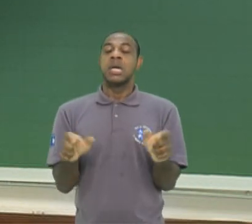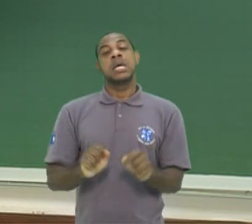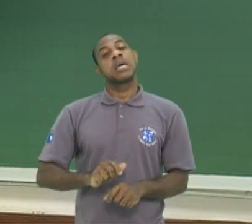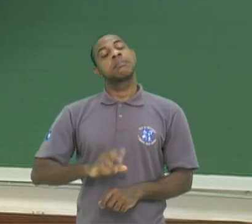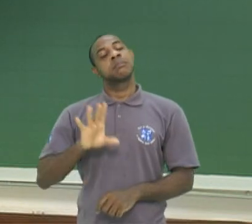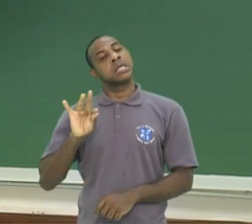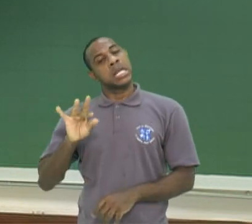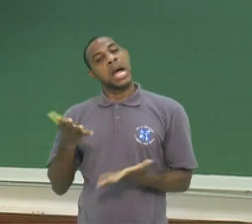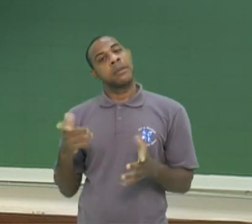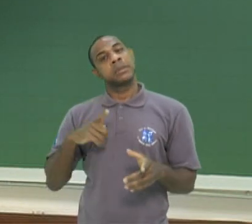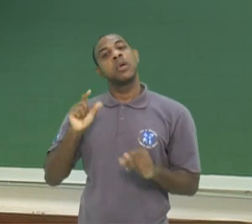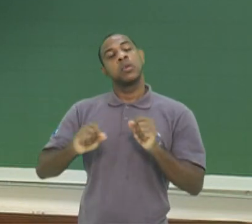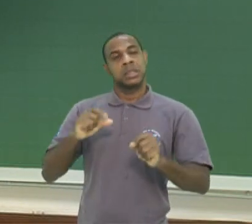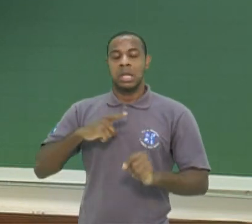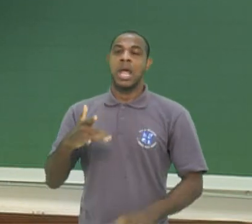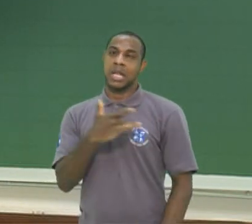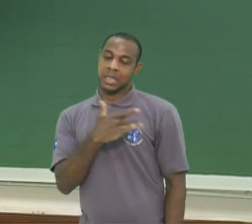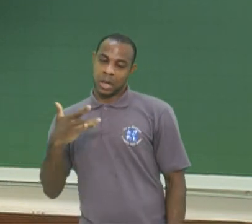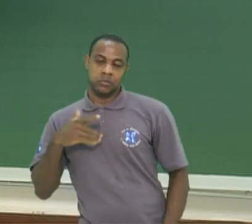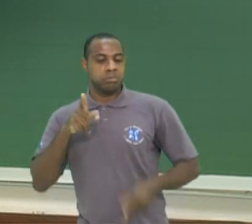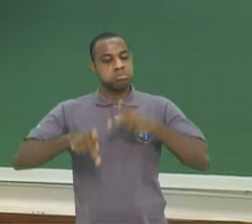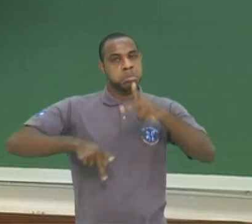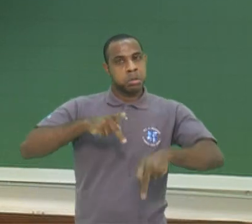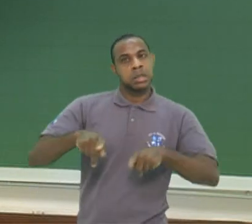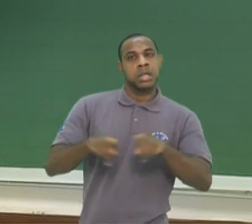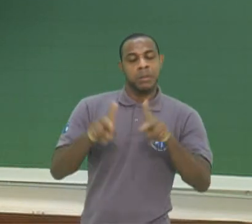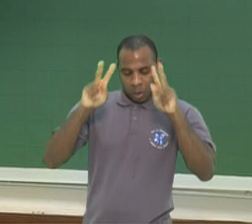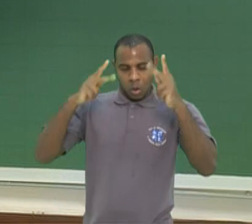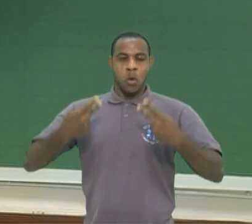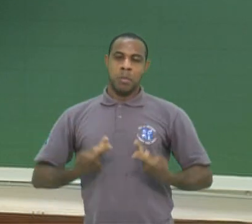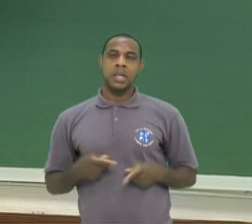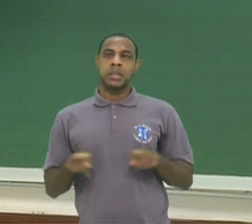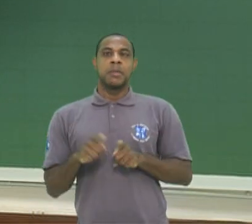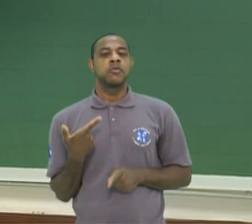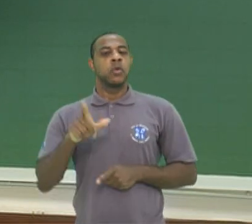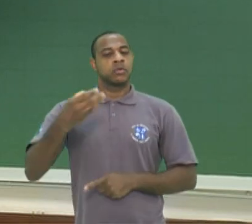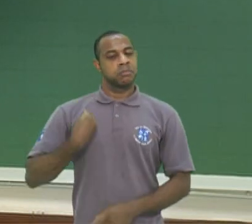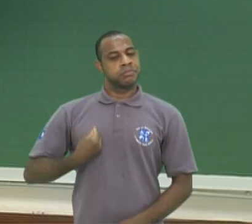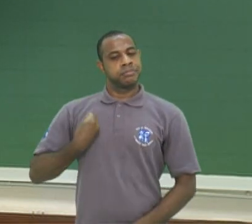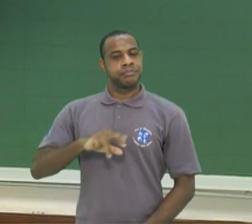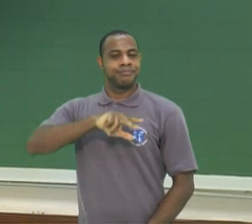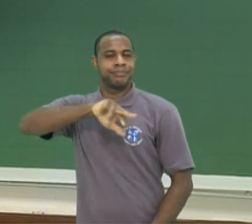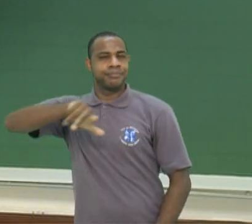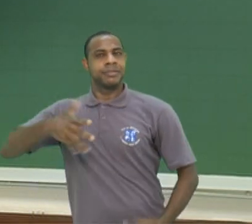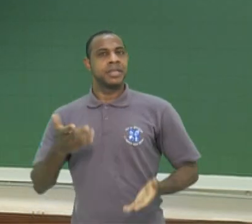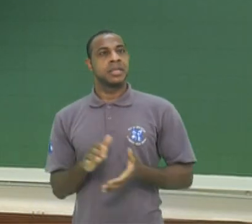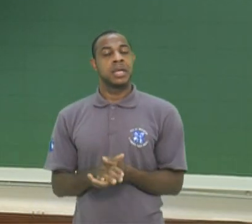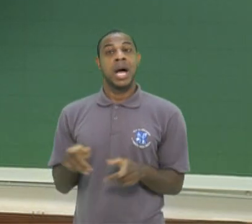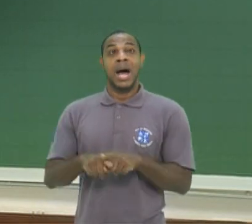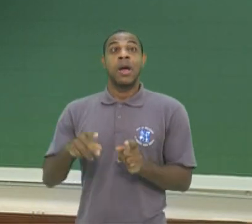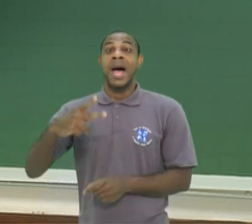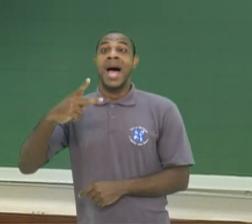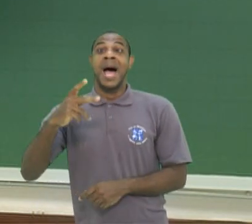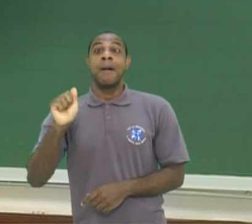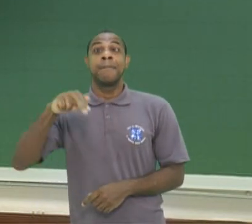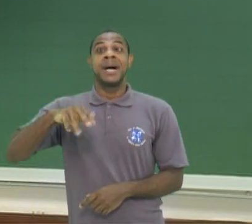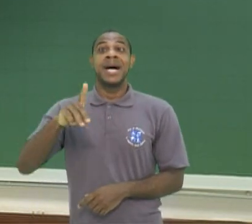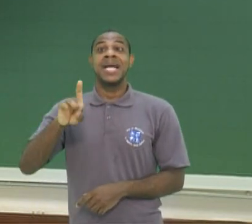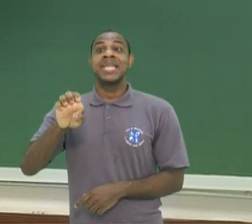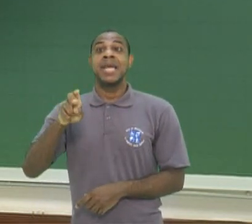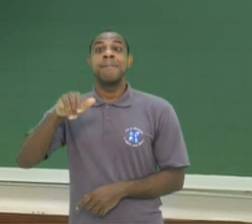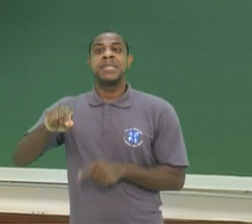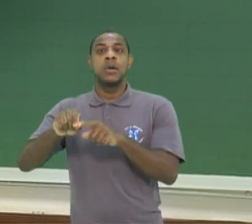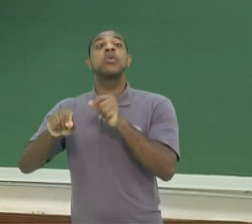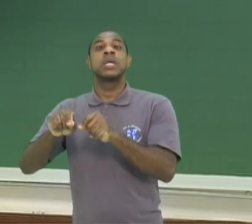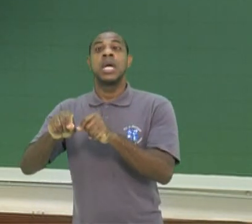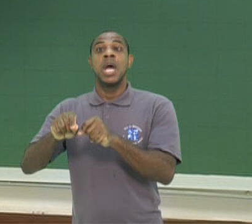existe riscos à saúde da população humana ou de outros seres vivos. Agora, a pandemia, digamos,